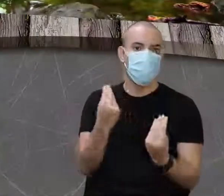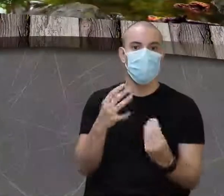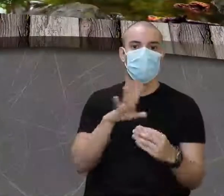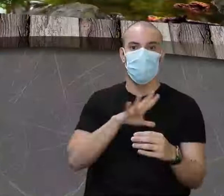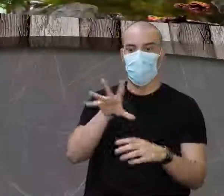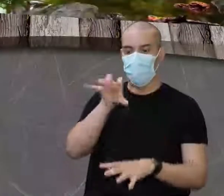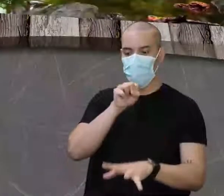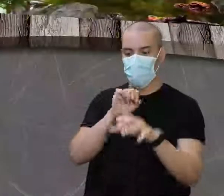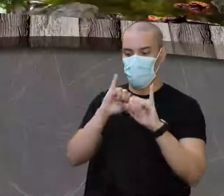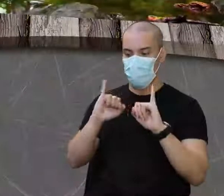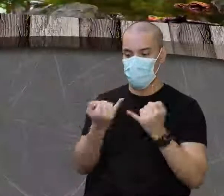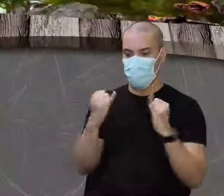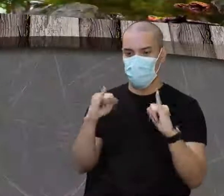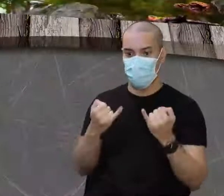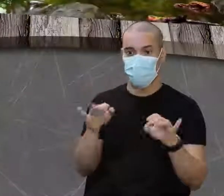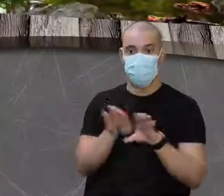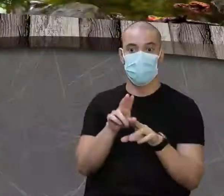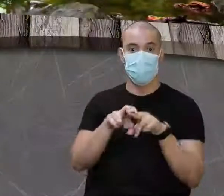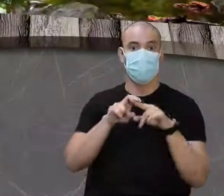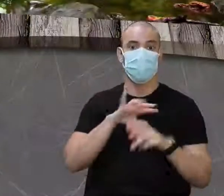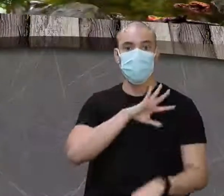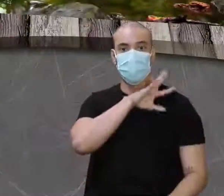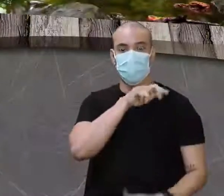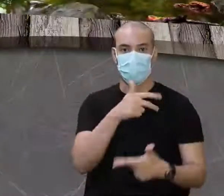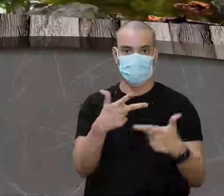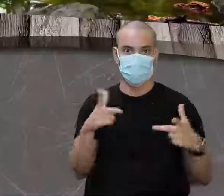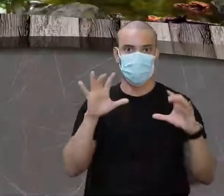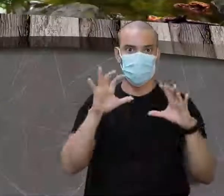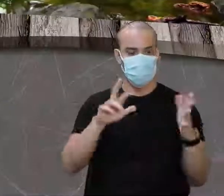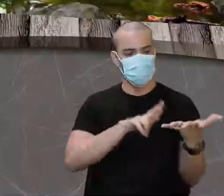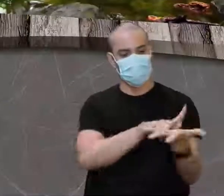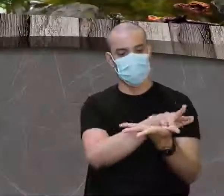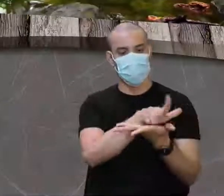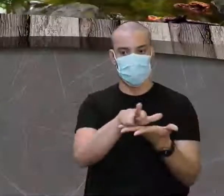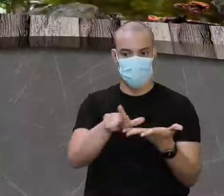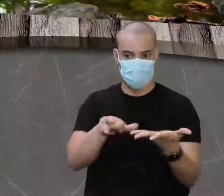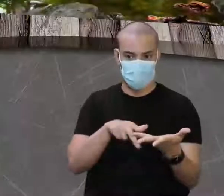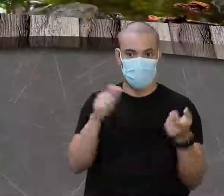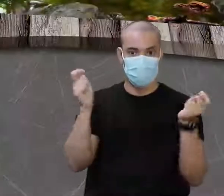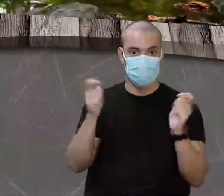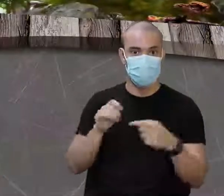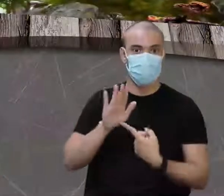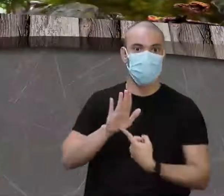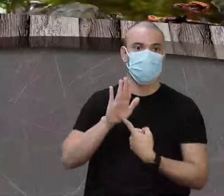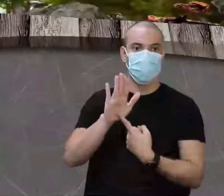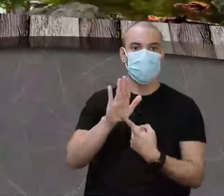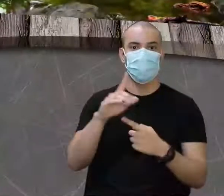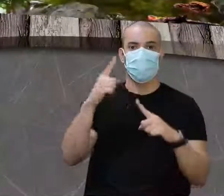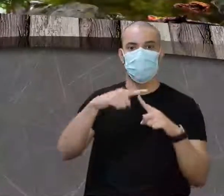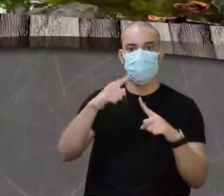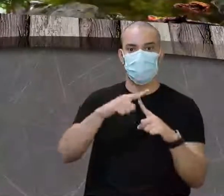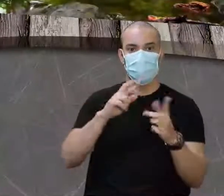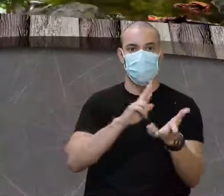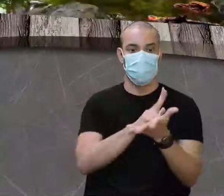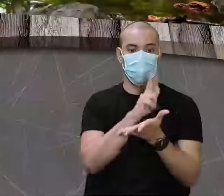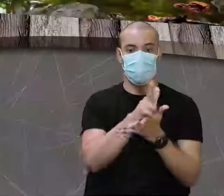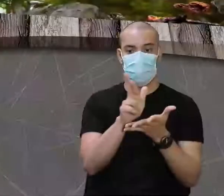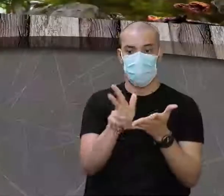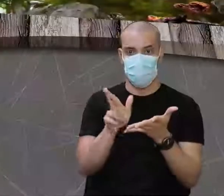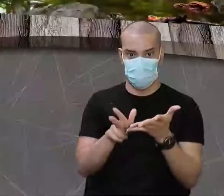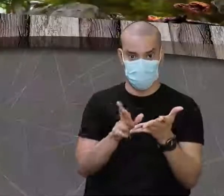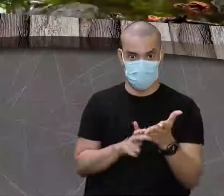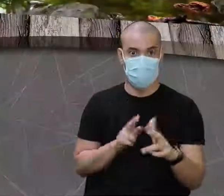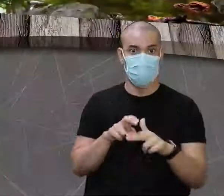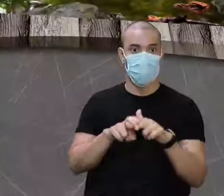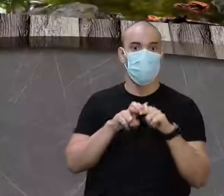sugadoras, né? Os animais, nessa diversidade, podem apresentar diferentes tipos de alimentação.